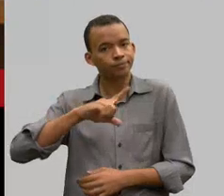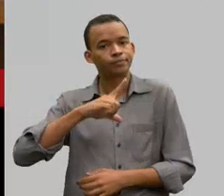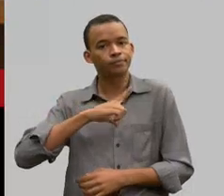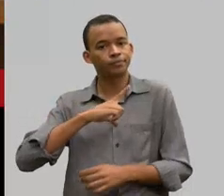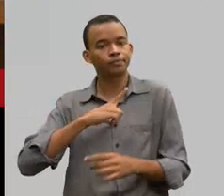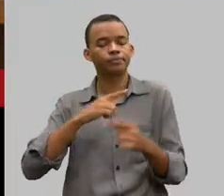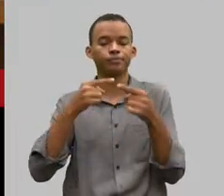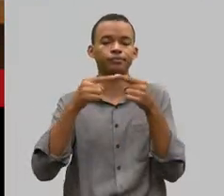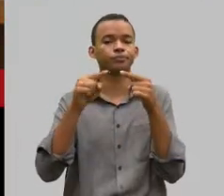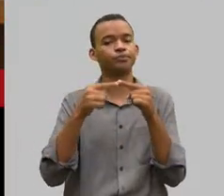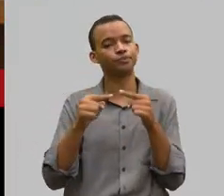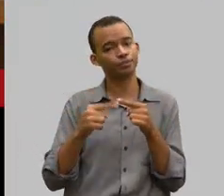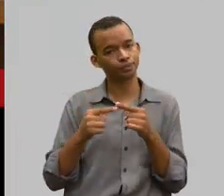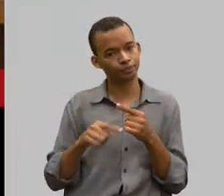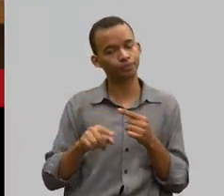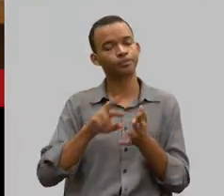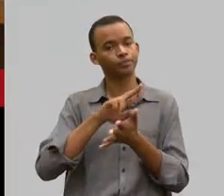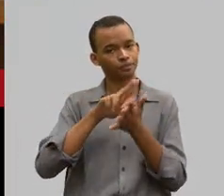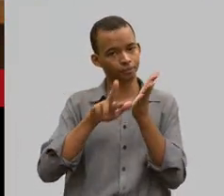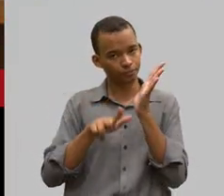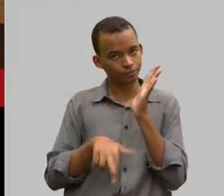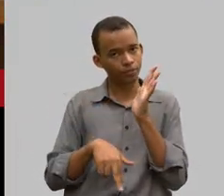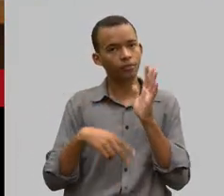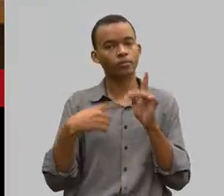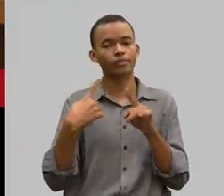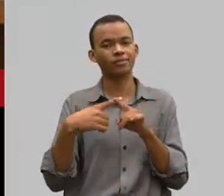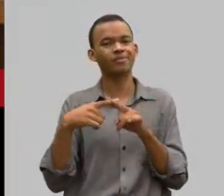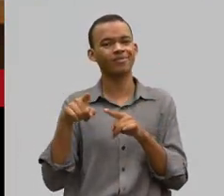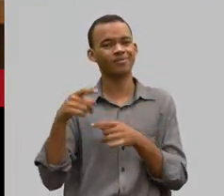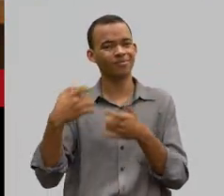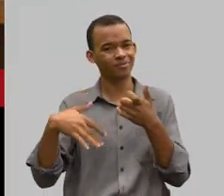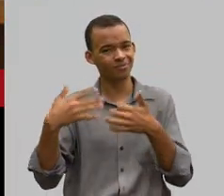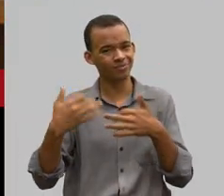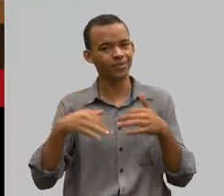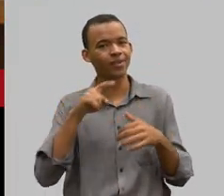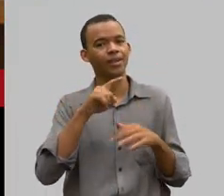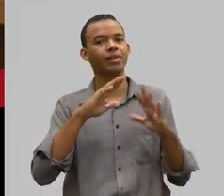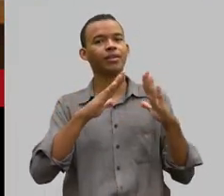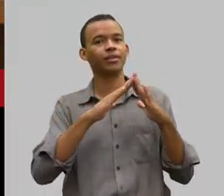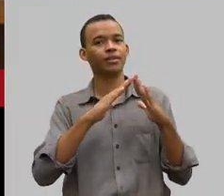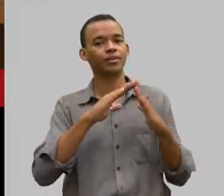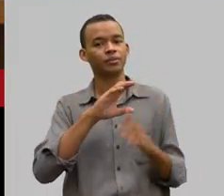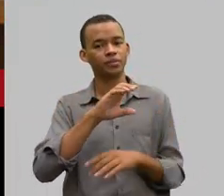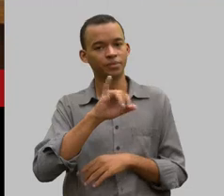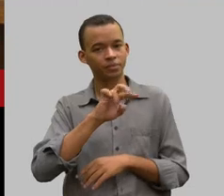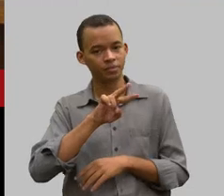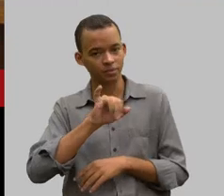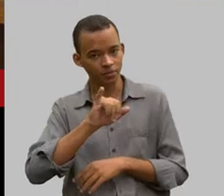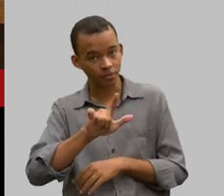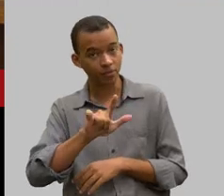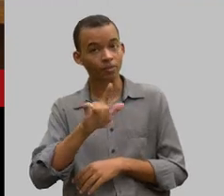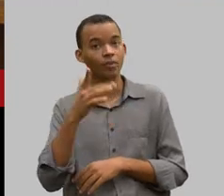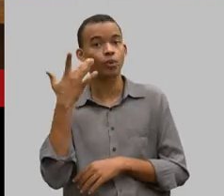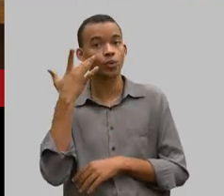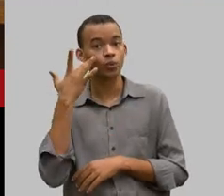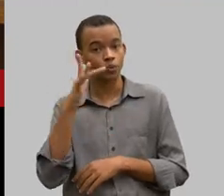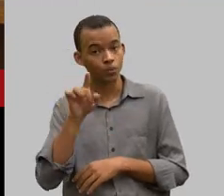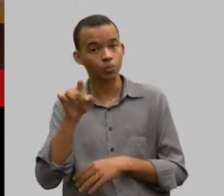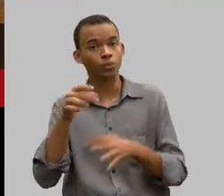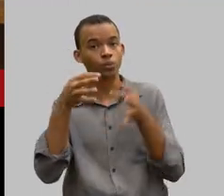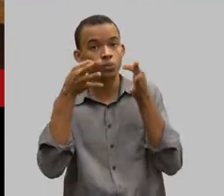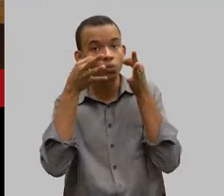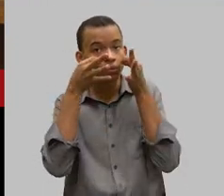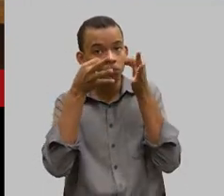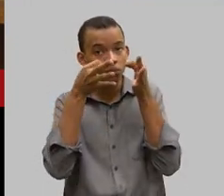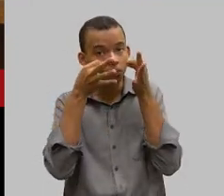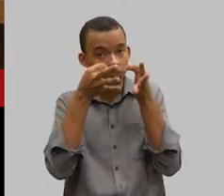começar pela explanação do trabalho feito pela casa civil não sei se vossa excelência de fato prestou atenção